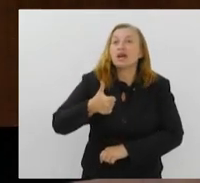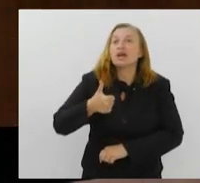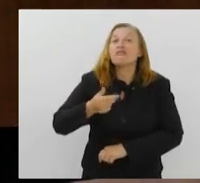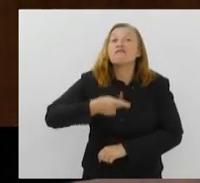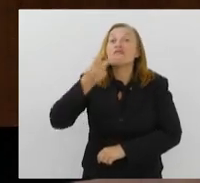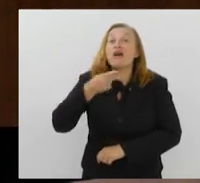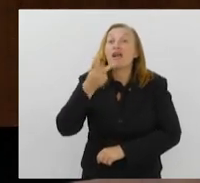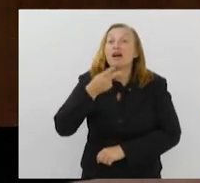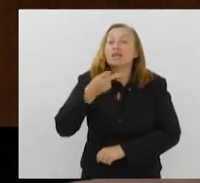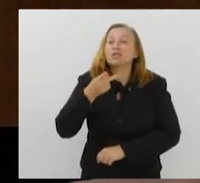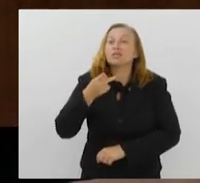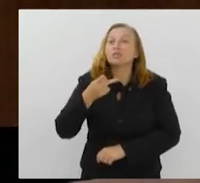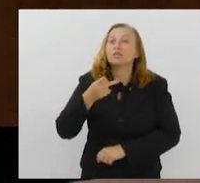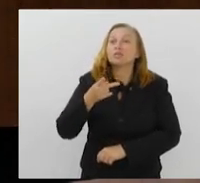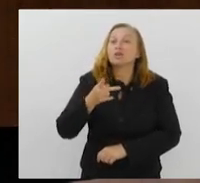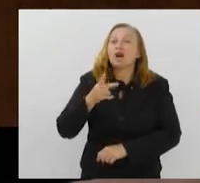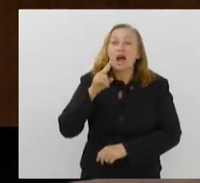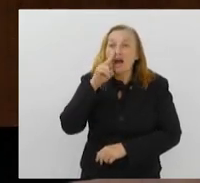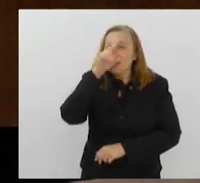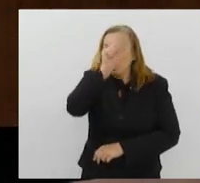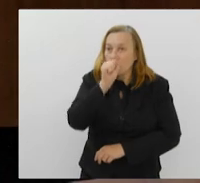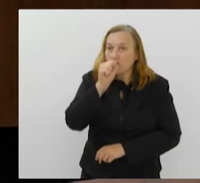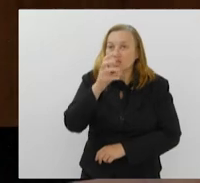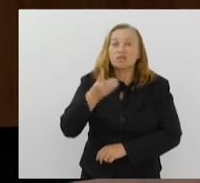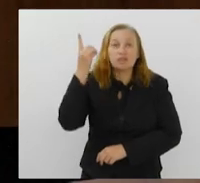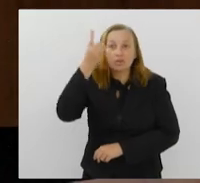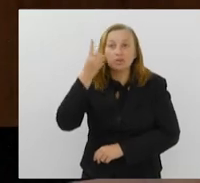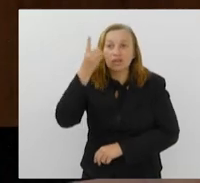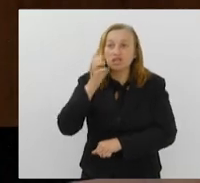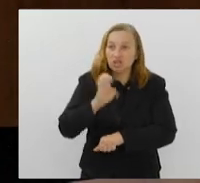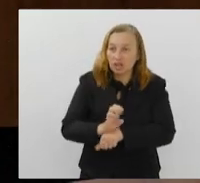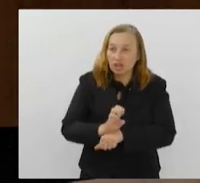afirmando a potência, a força do deputado estadual legislar.